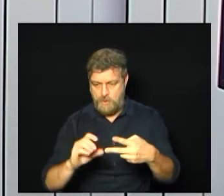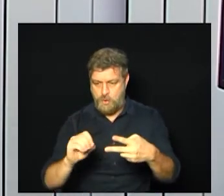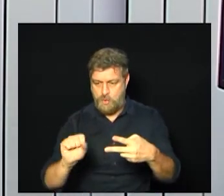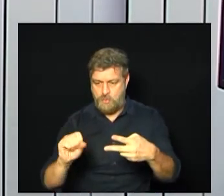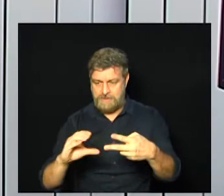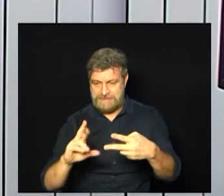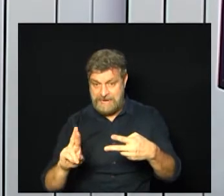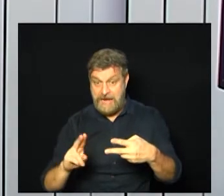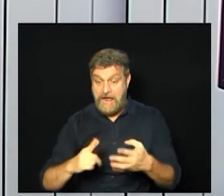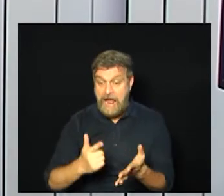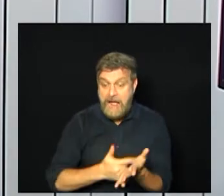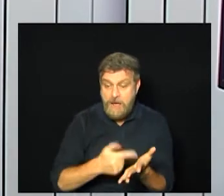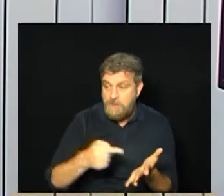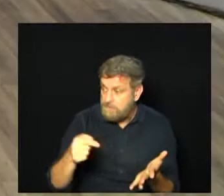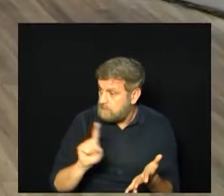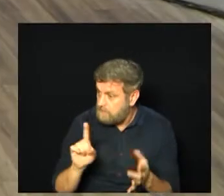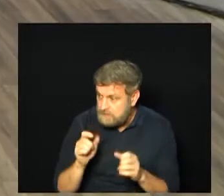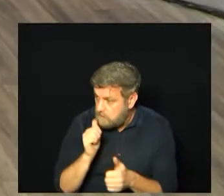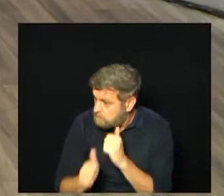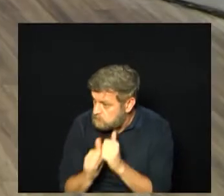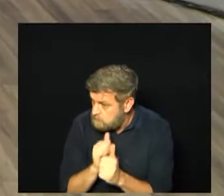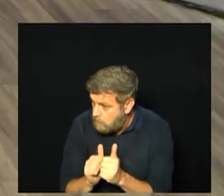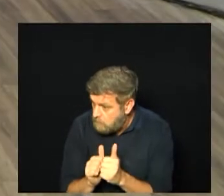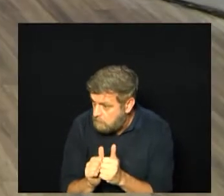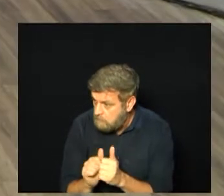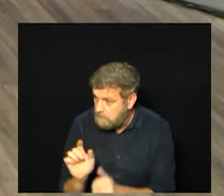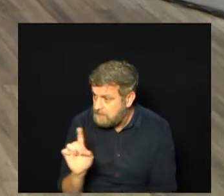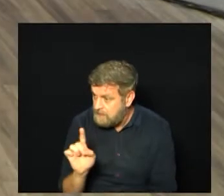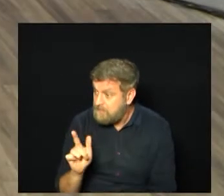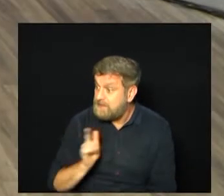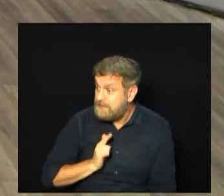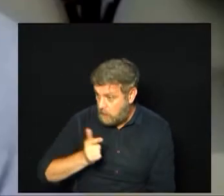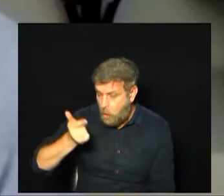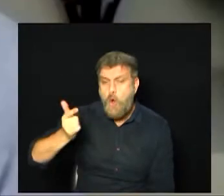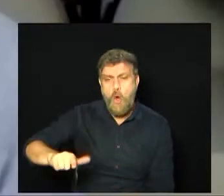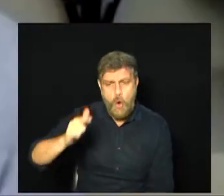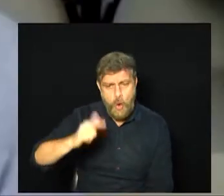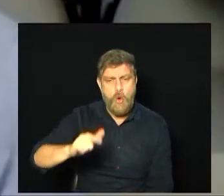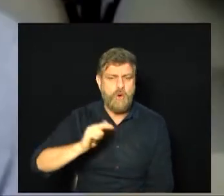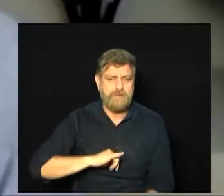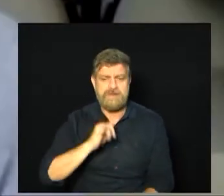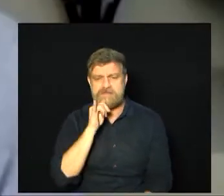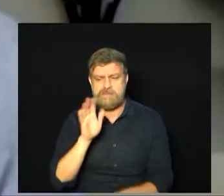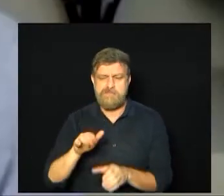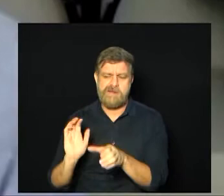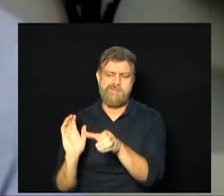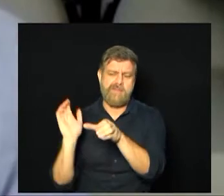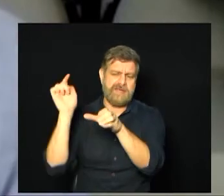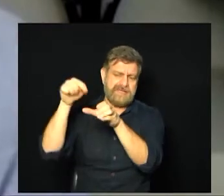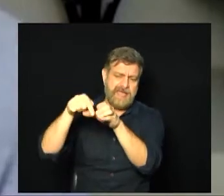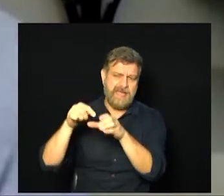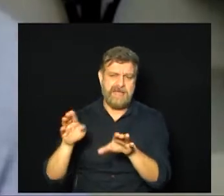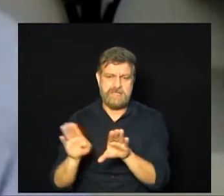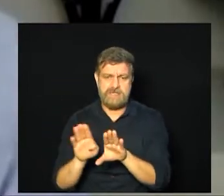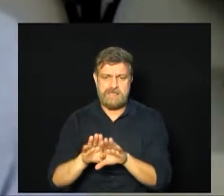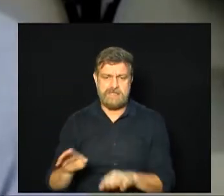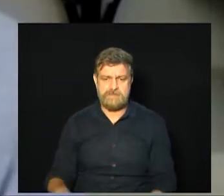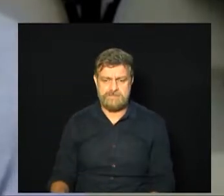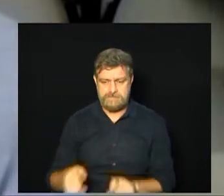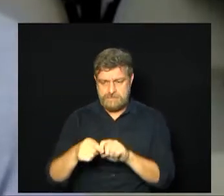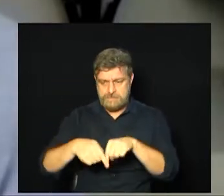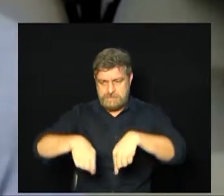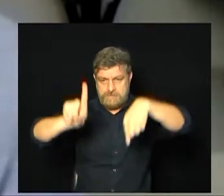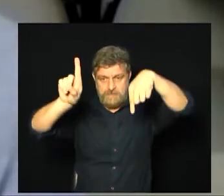outros esportes além do futebol. Sim, eu cito Nádia Comaneci